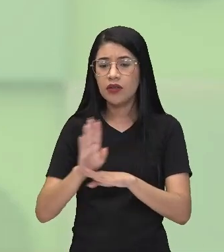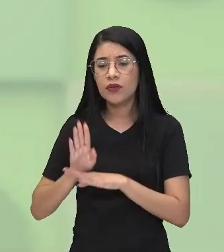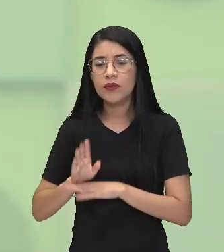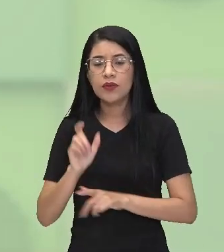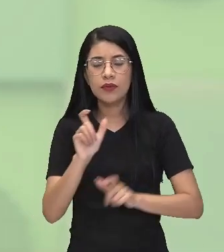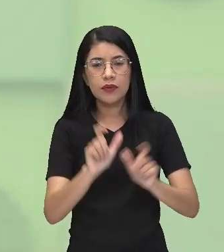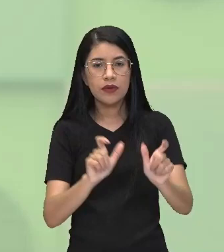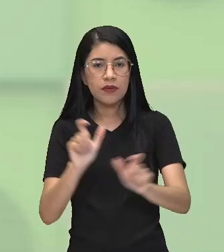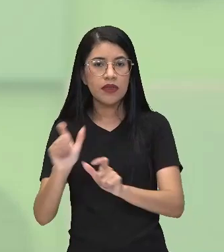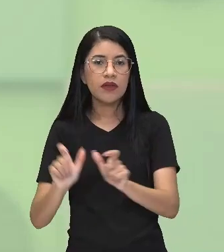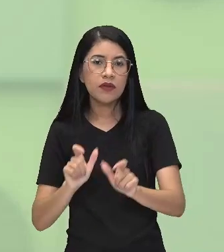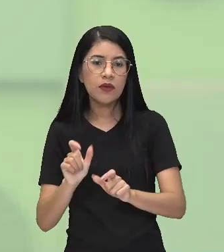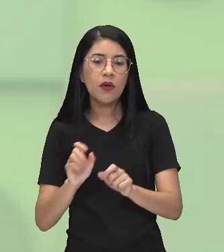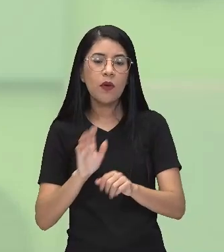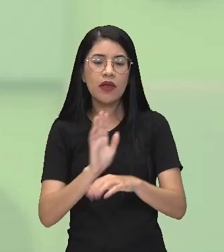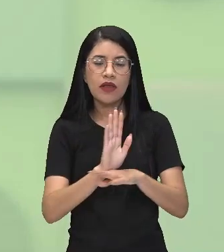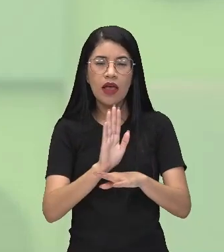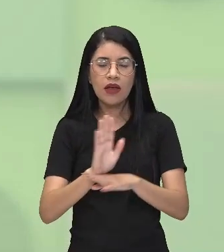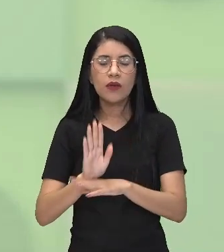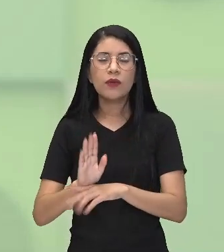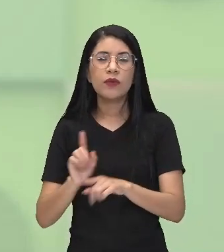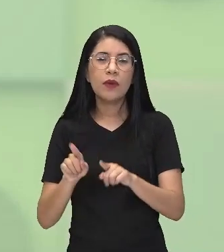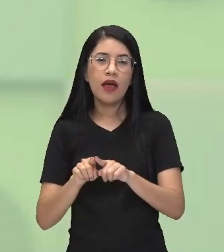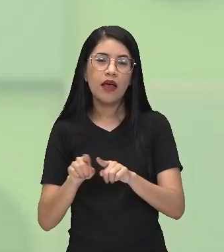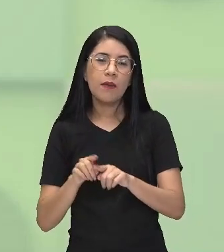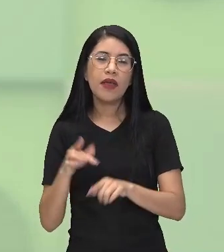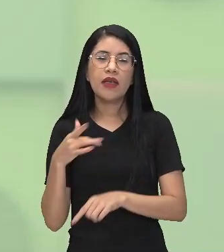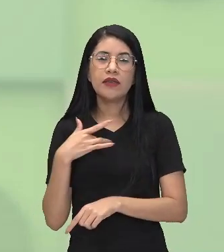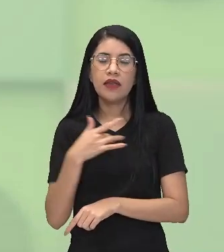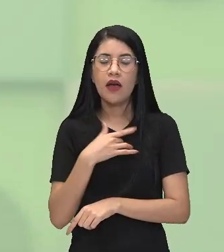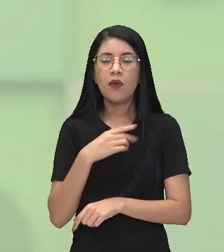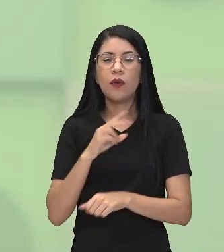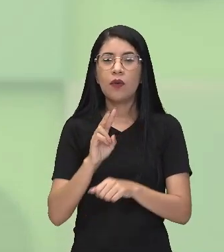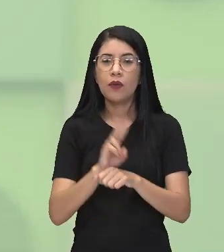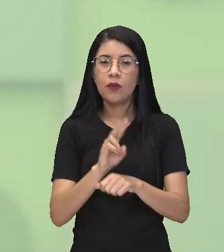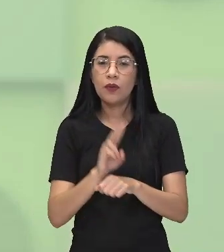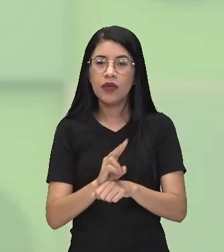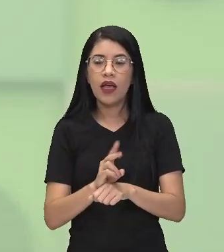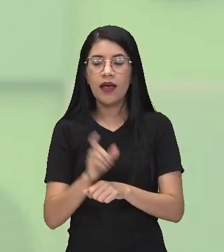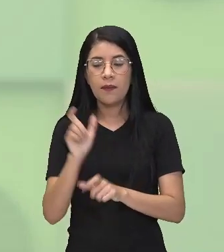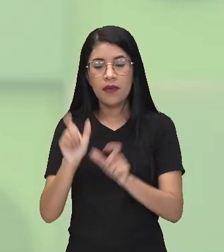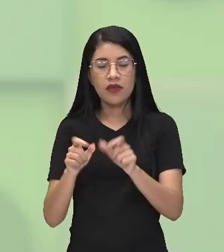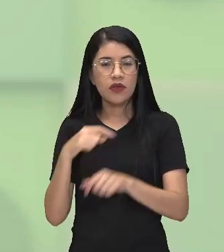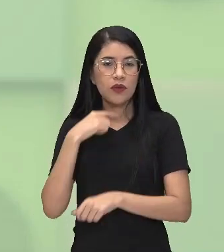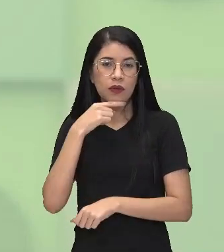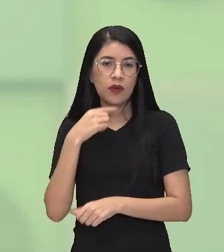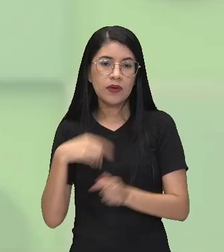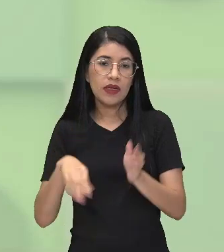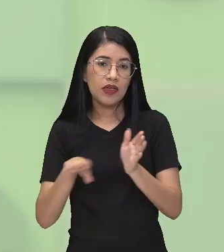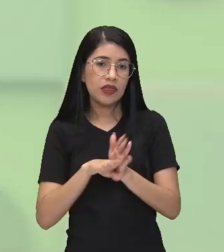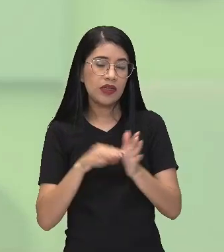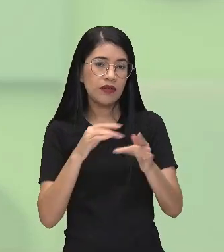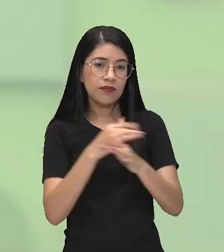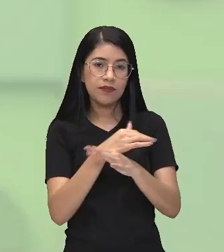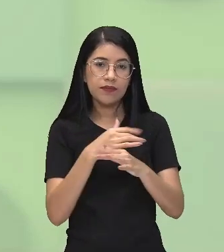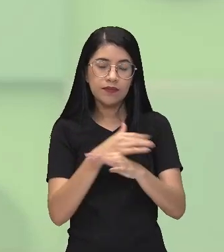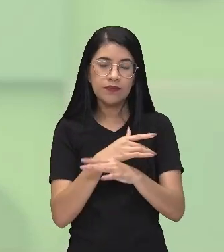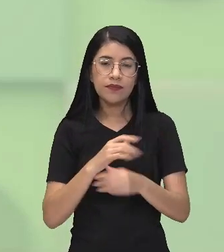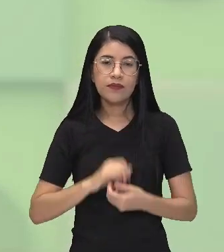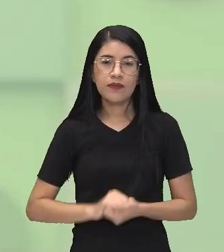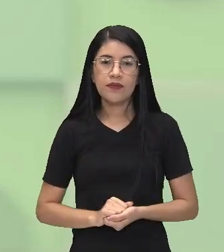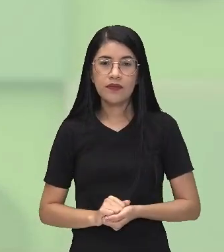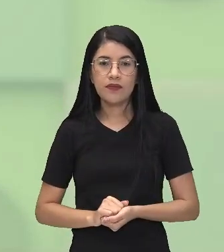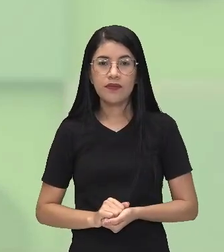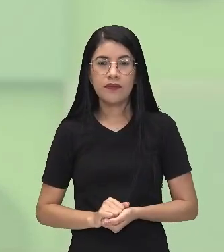nesse cuidado de pessoas que não têm acesso urbano a esses serviços de saúde,